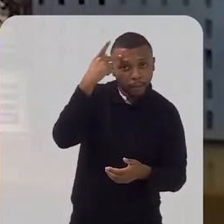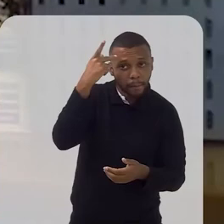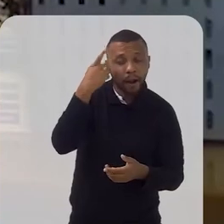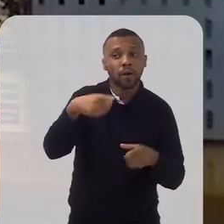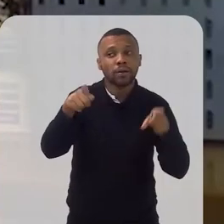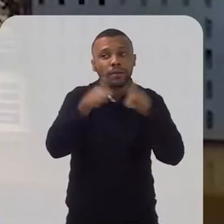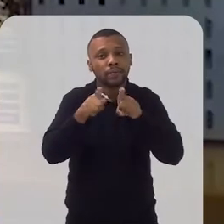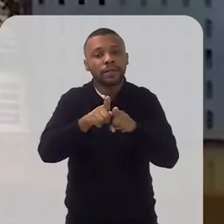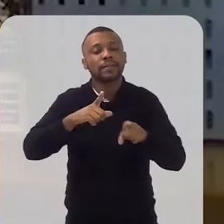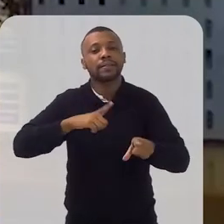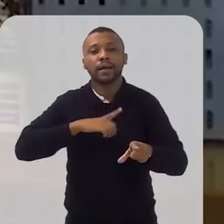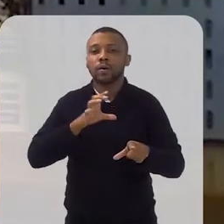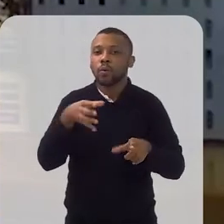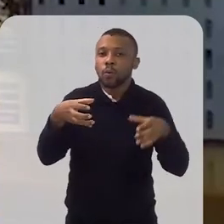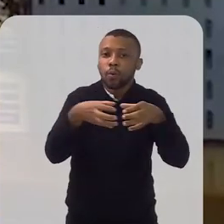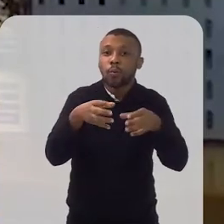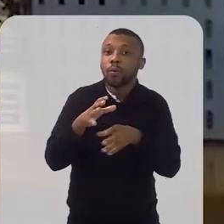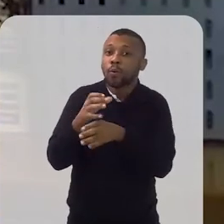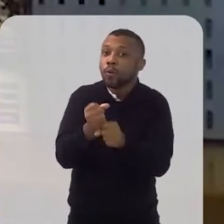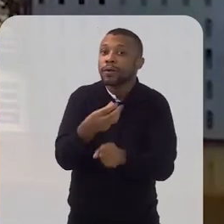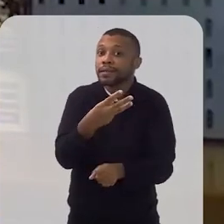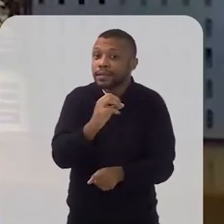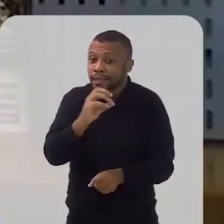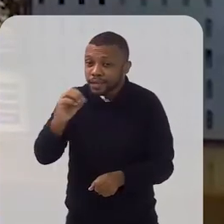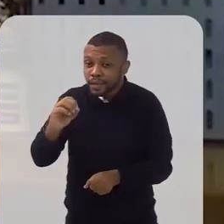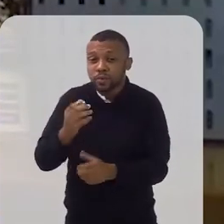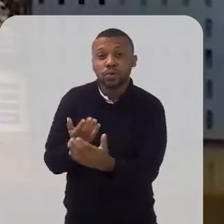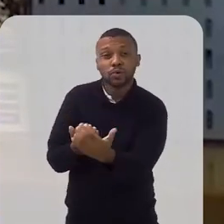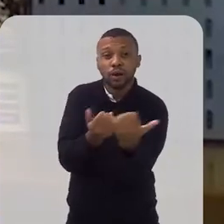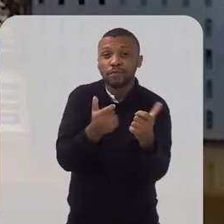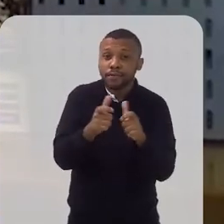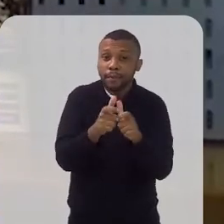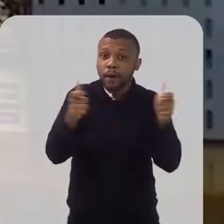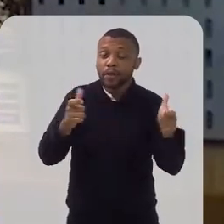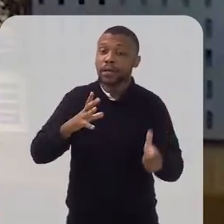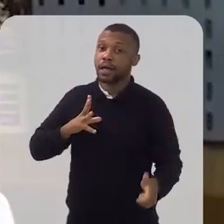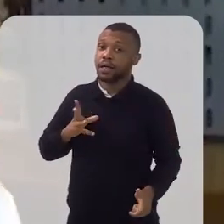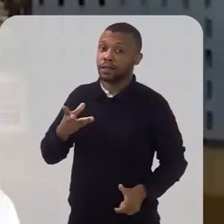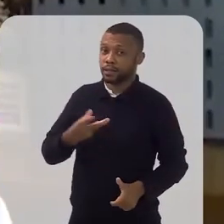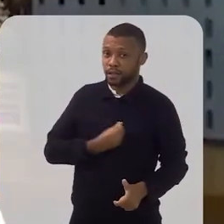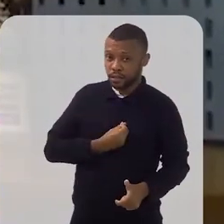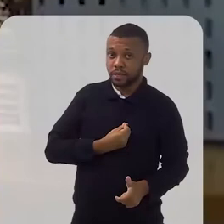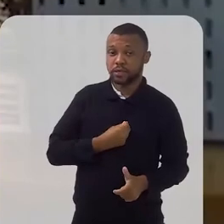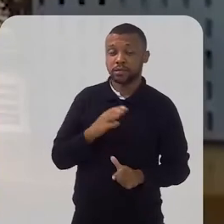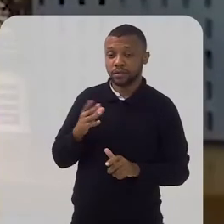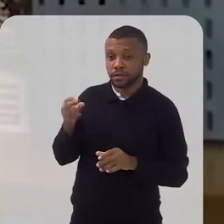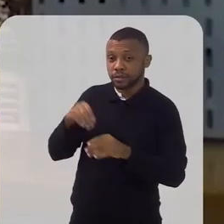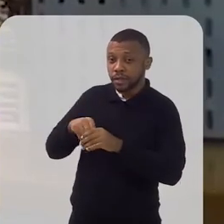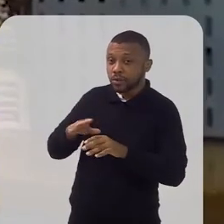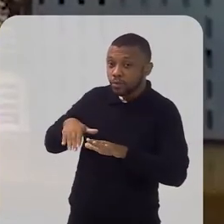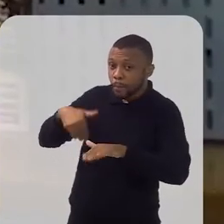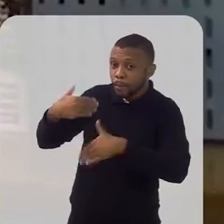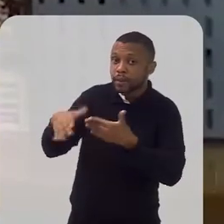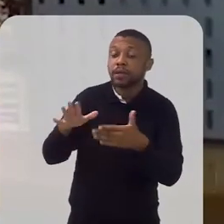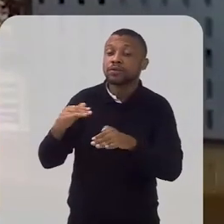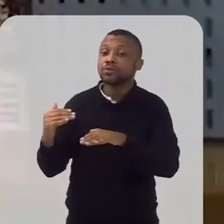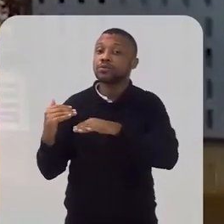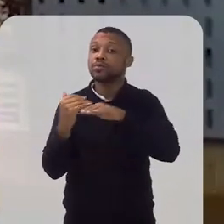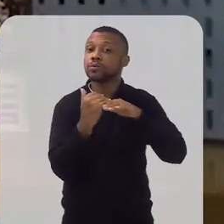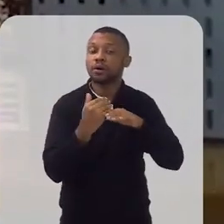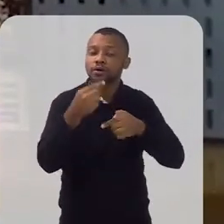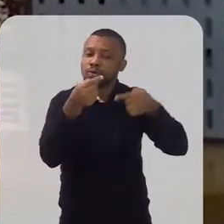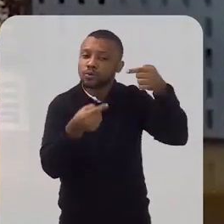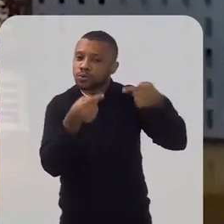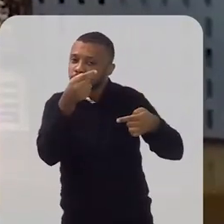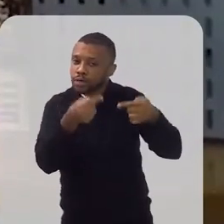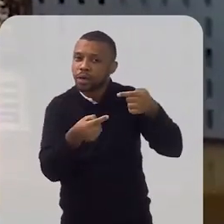Engaja, onde também a gente tem uma rede aí de quase 300 jovens, na sua maioria jovens trans, num processo de inclusão e